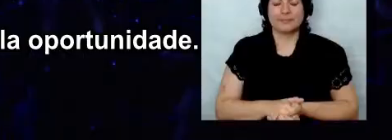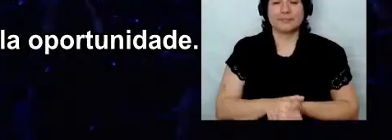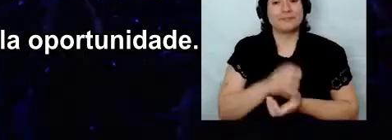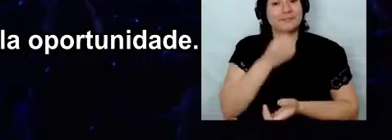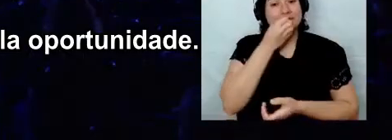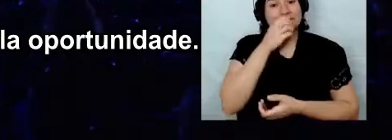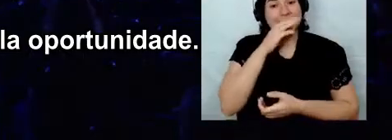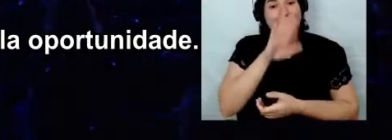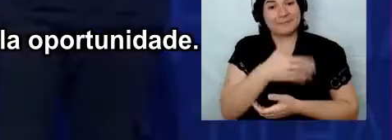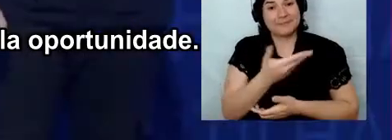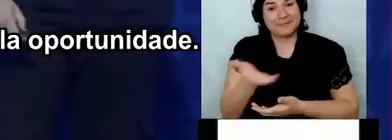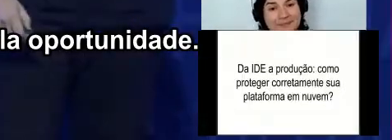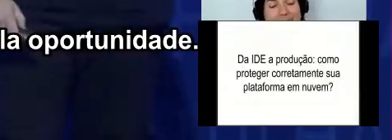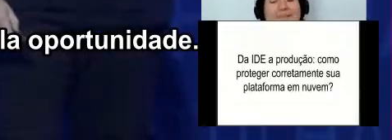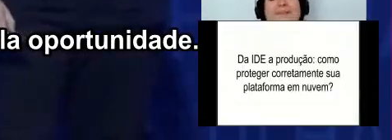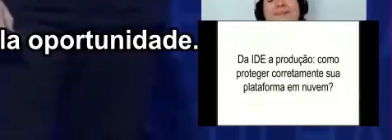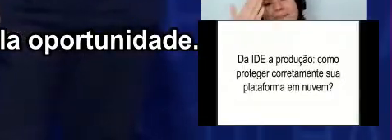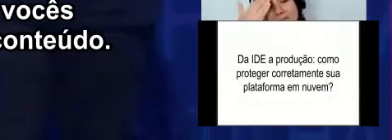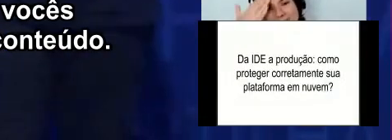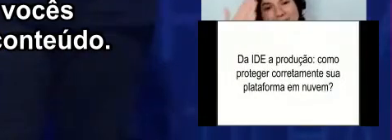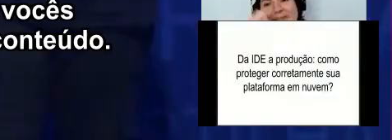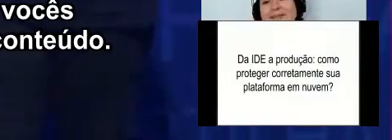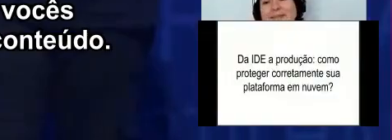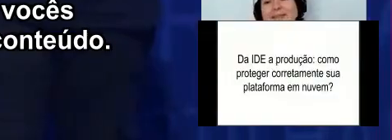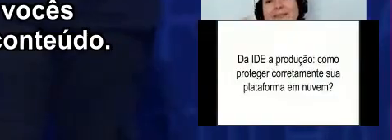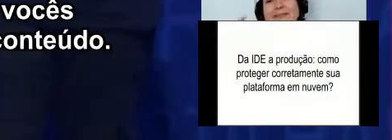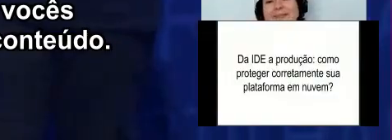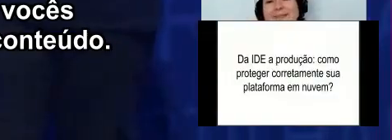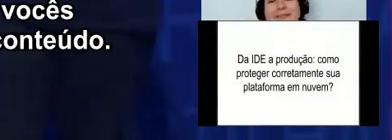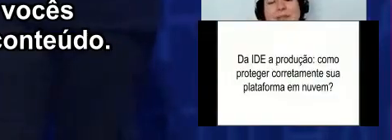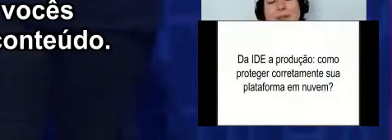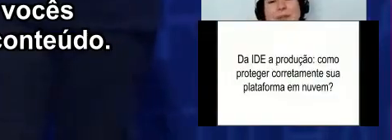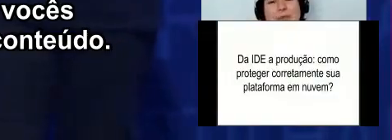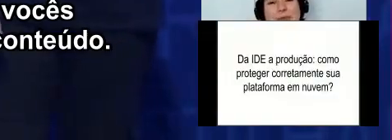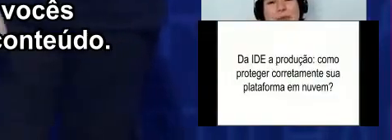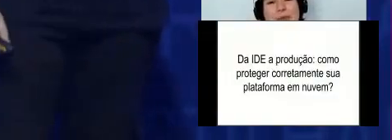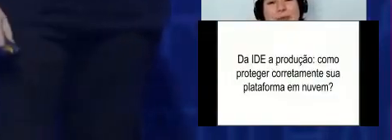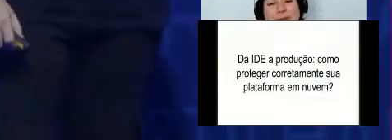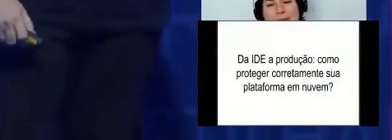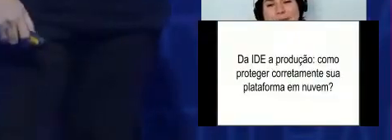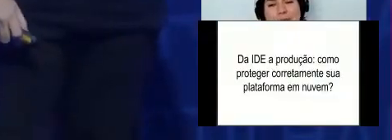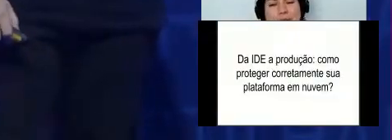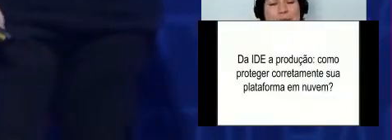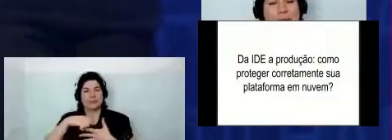Boa tarde, pessoal. Muito obrigado pela oportunidade. É um prazer estar aqui com vocês compartilhando um pouco de conteúdo.